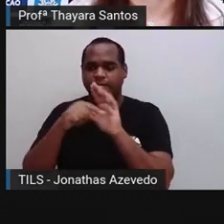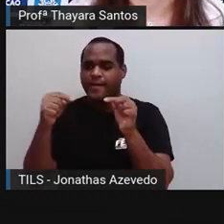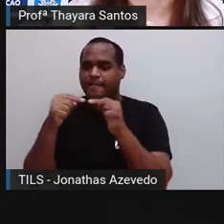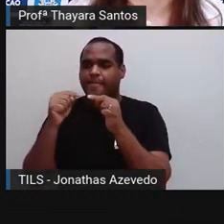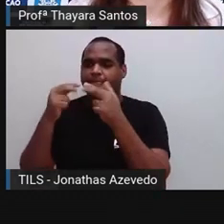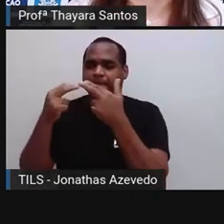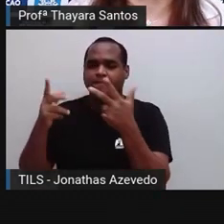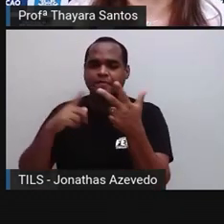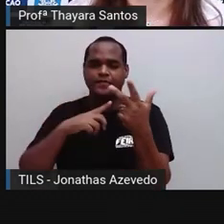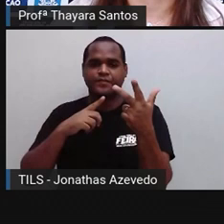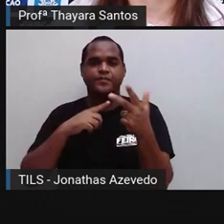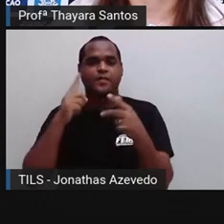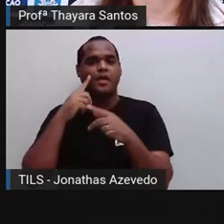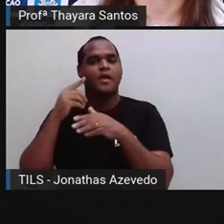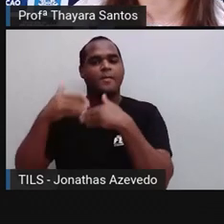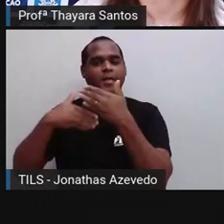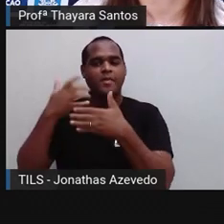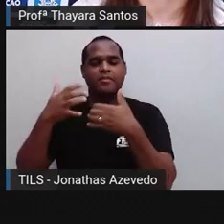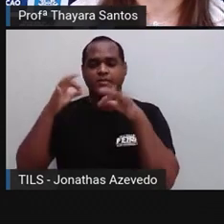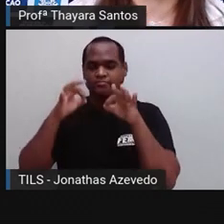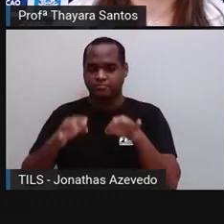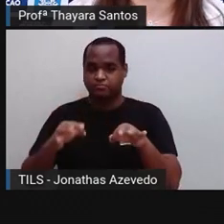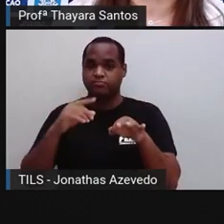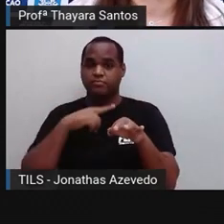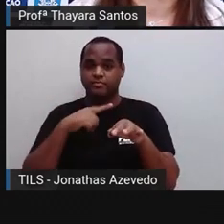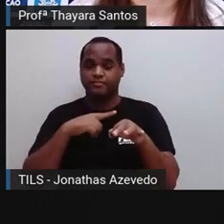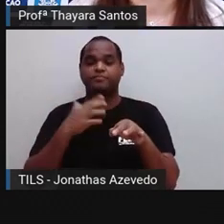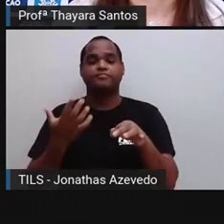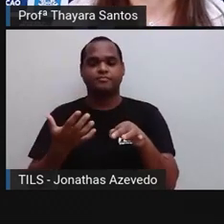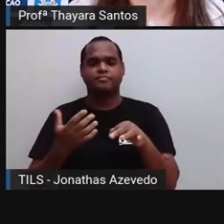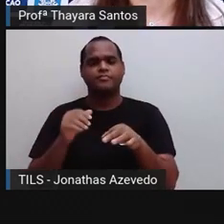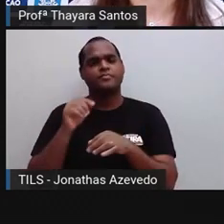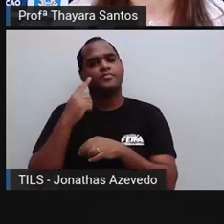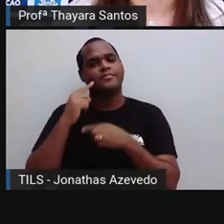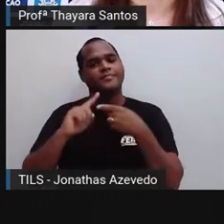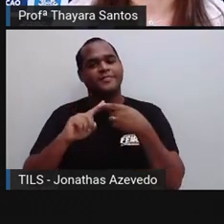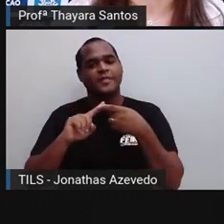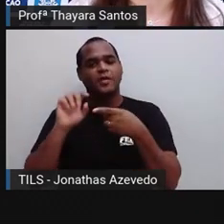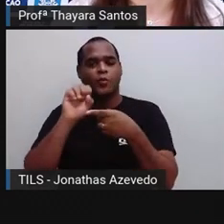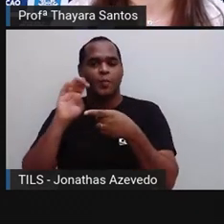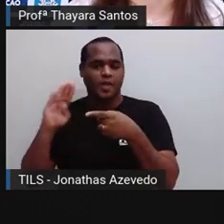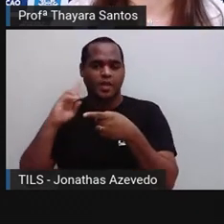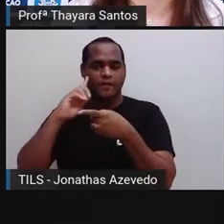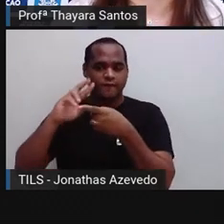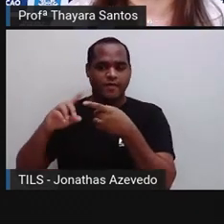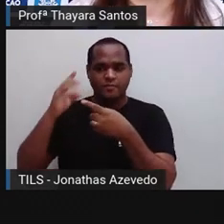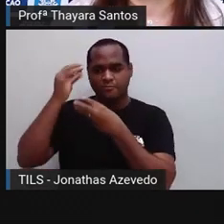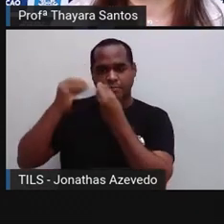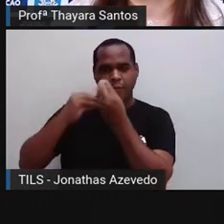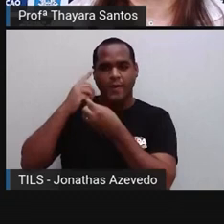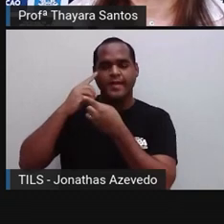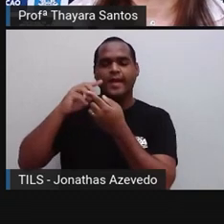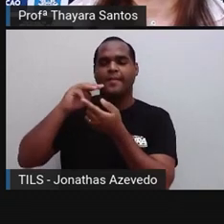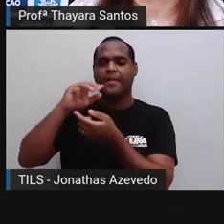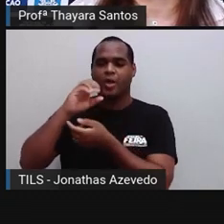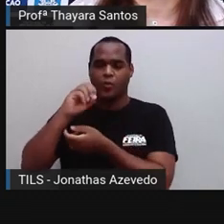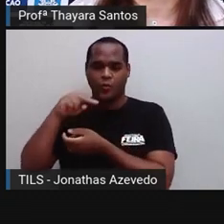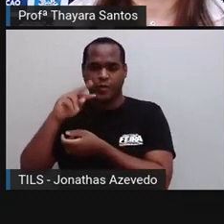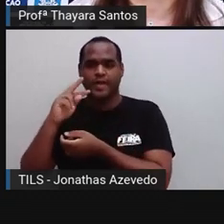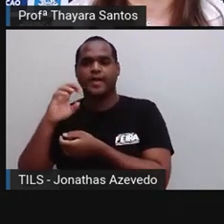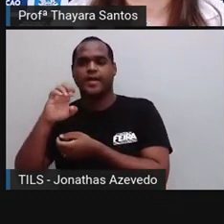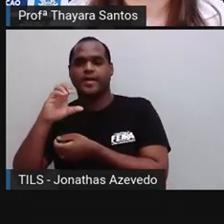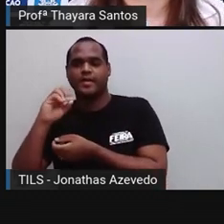as afirmativas a seguir e marque a alternativa correta. Primeiro, substâncias psicotrópicas como a maconha e o êxtase